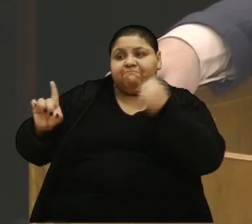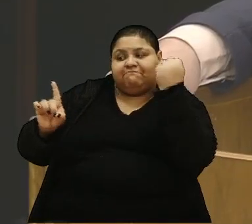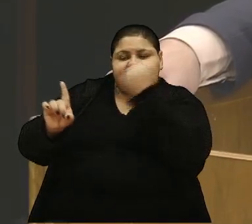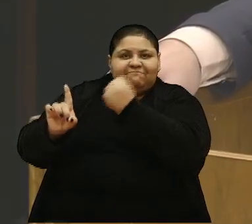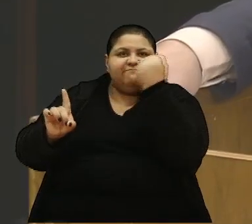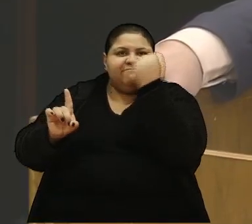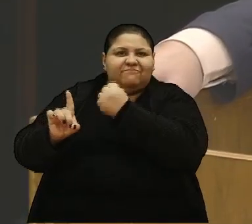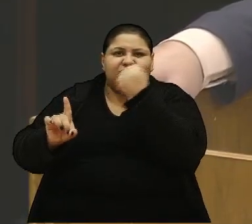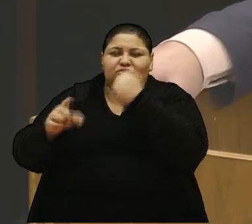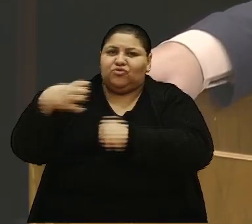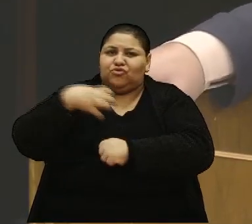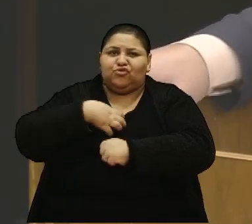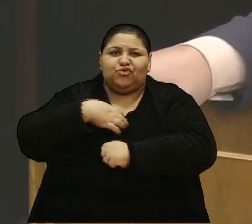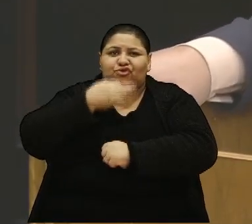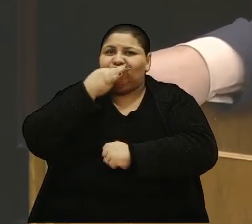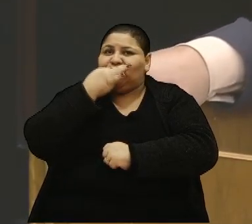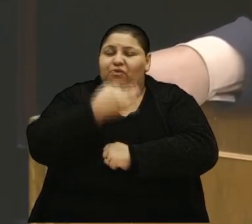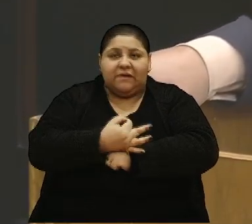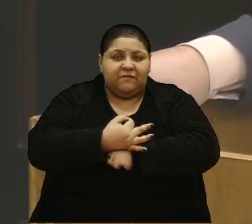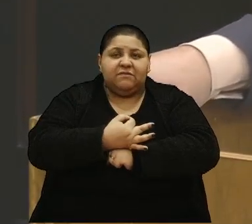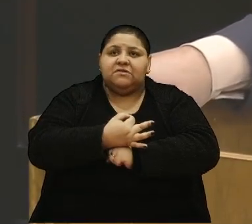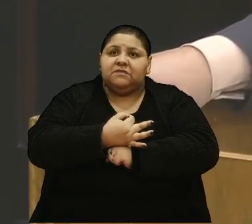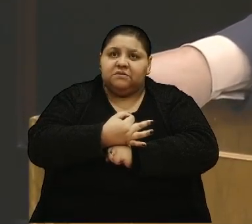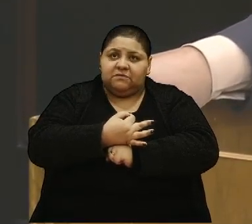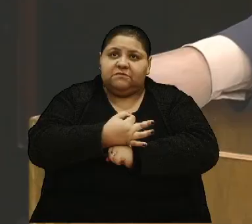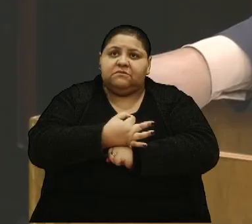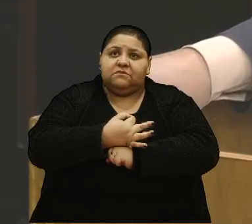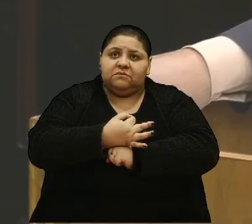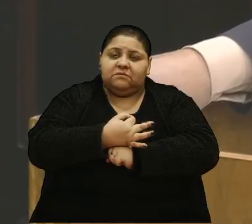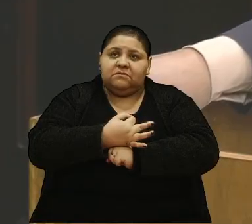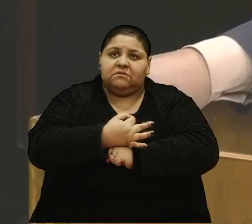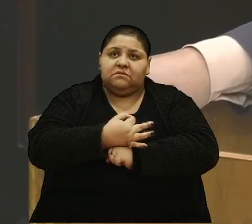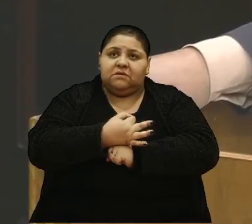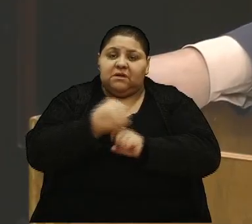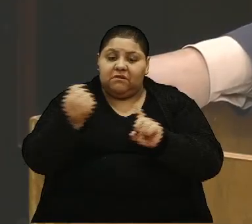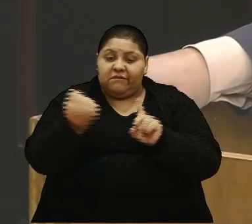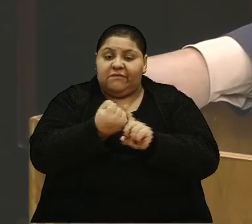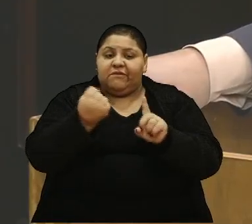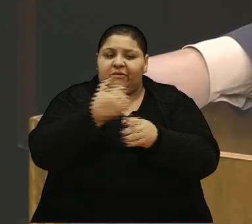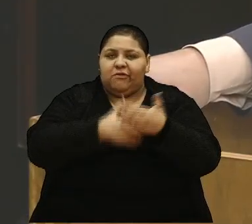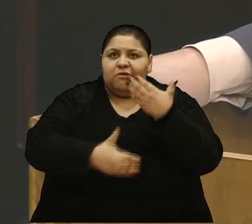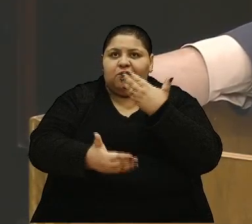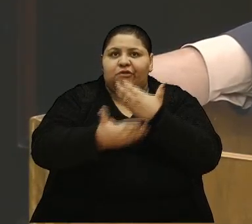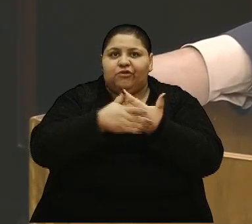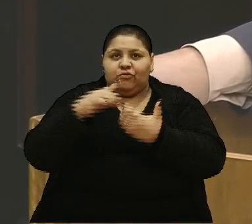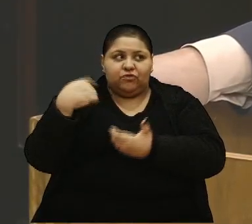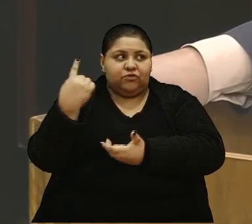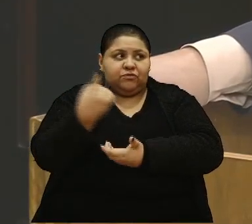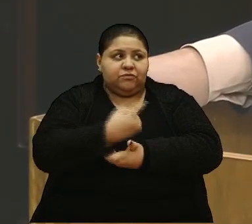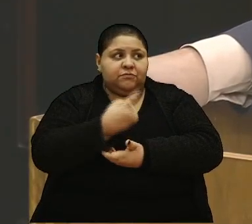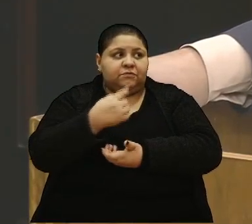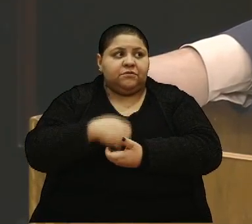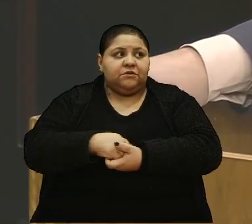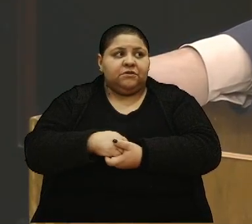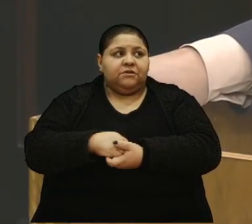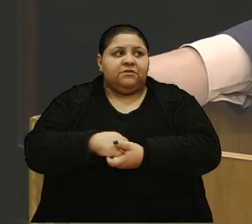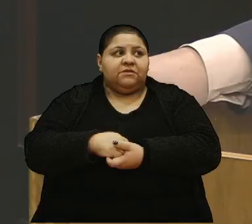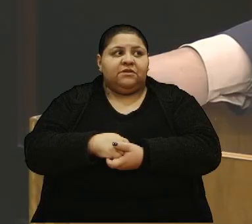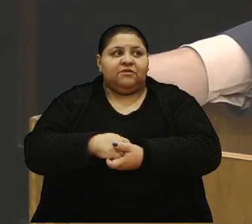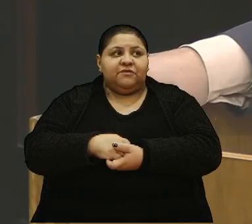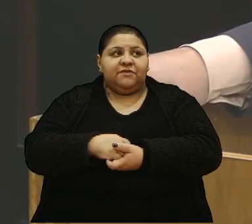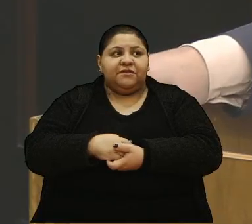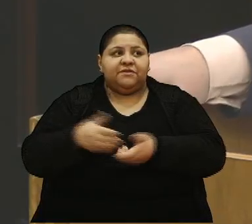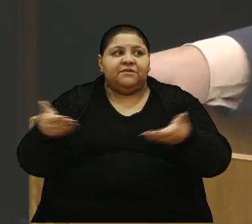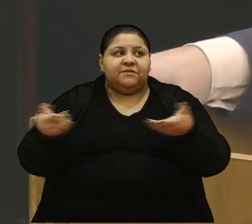forma bárbara e desumana impacta a todos nós. Então, mas eu quero